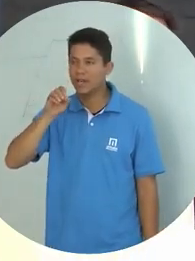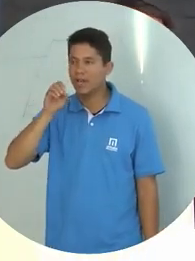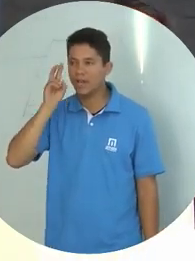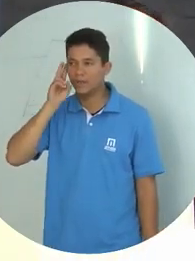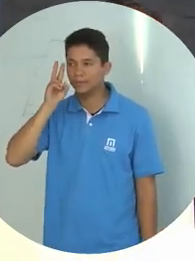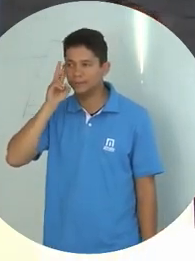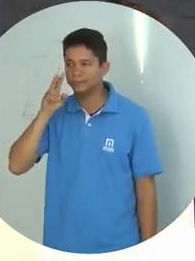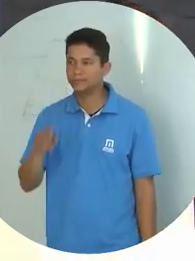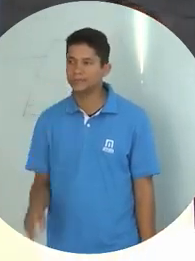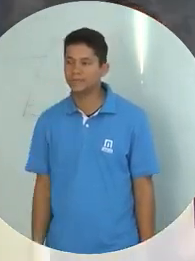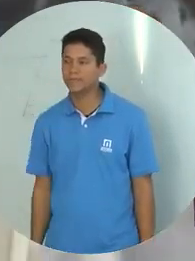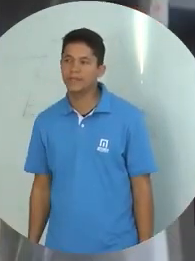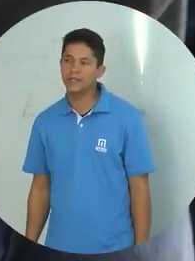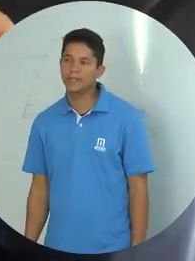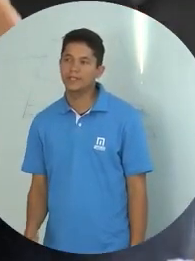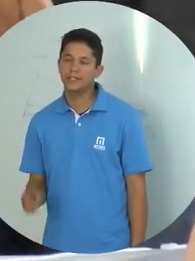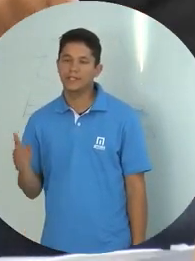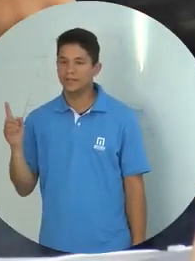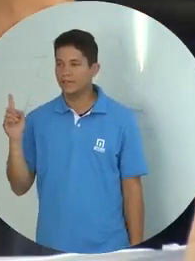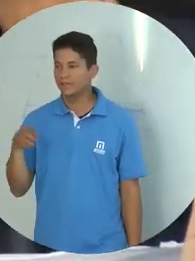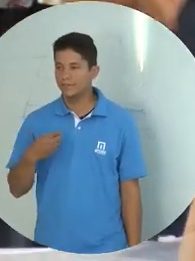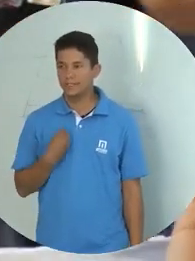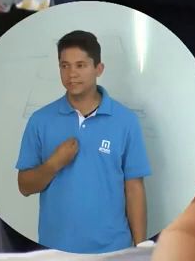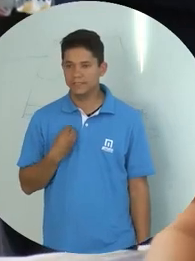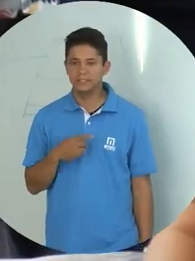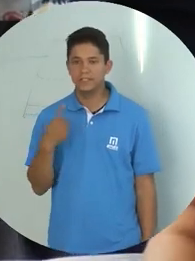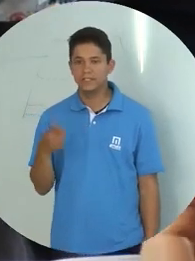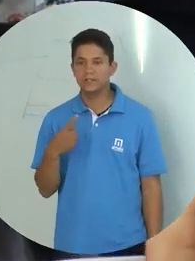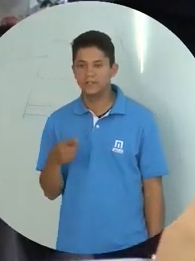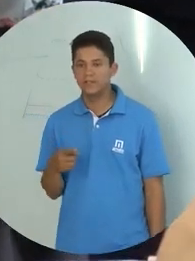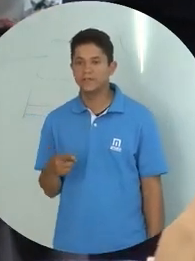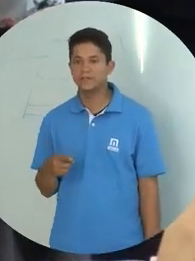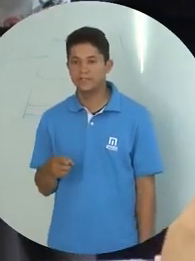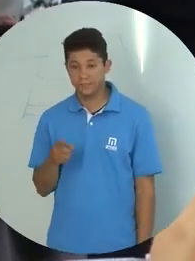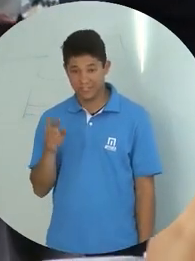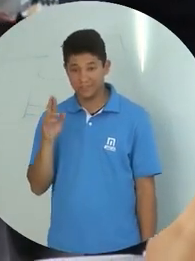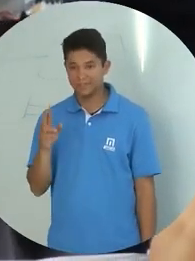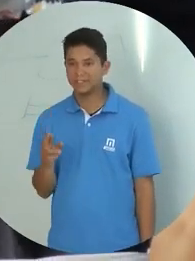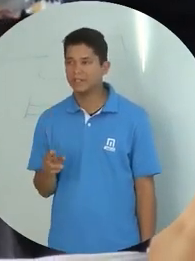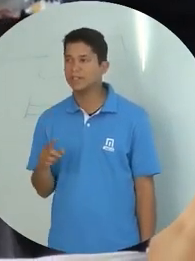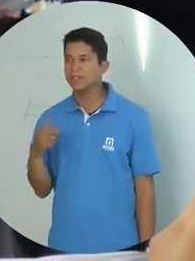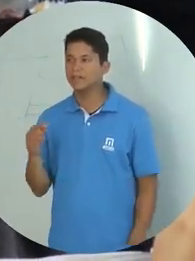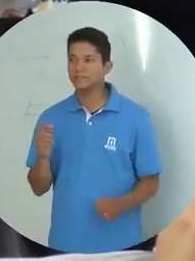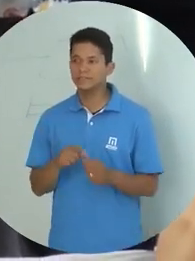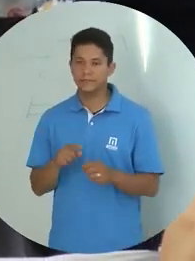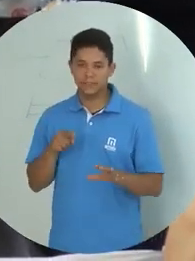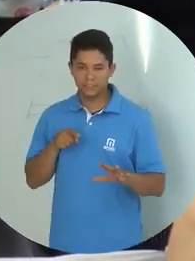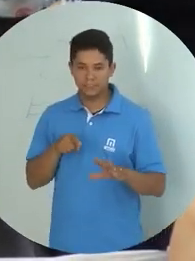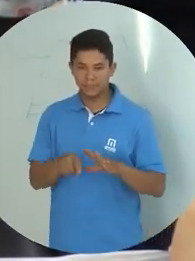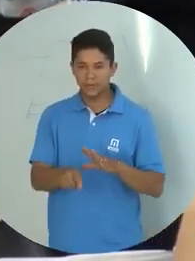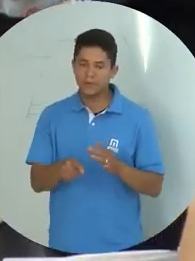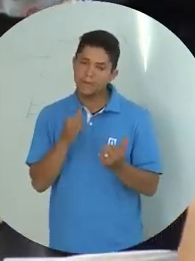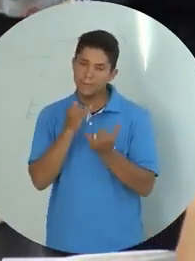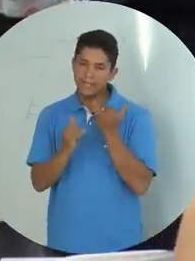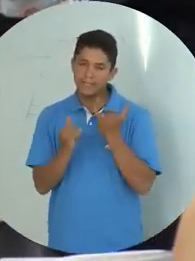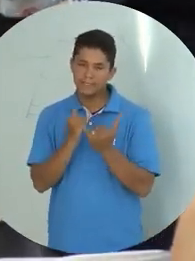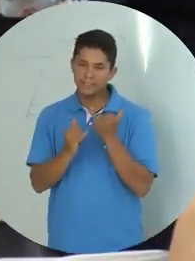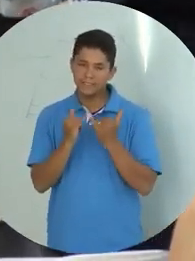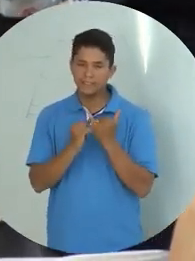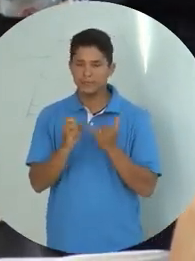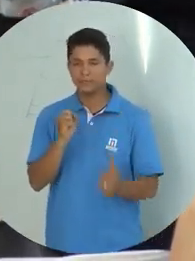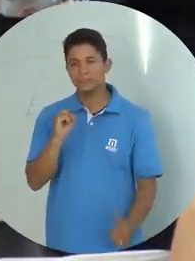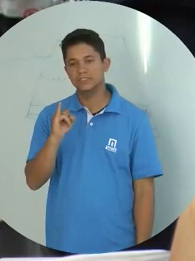Eu não participei da obra, mas a gente fez uma injeção de microsílica. Deve ser algo semelhante ao silicato, não conheço o silicato. Nós